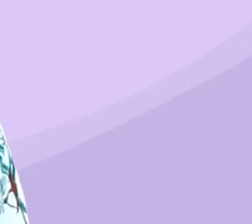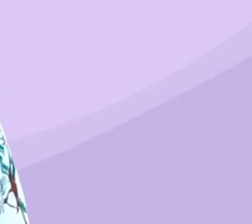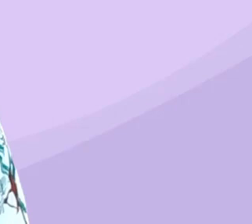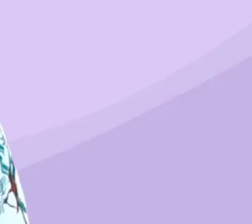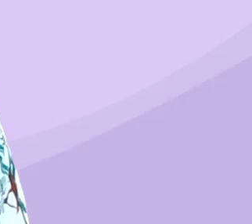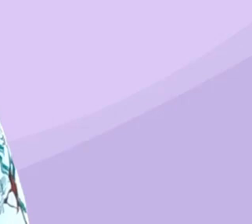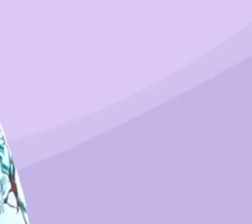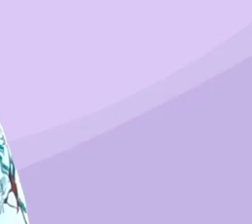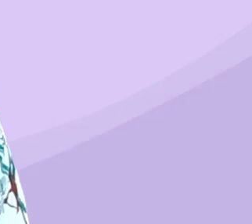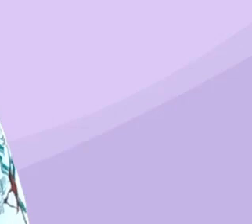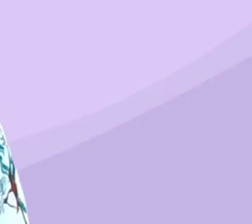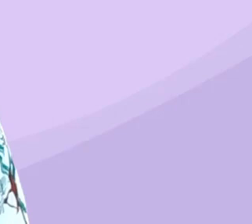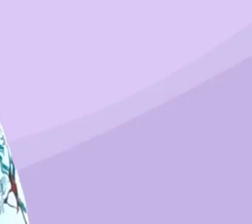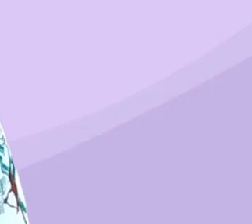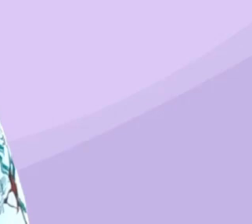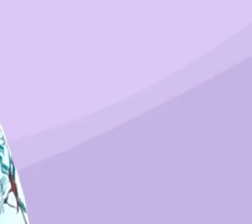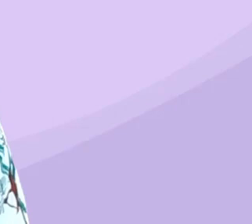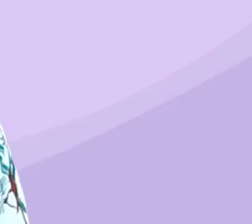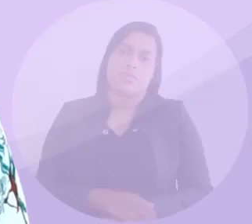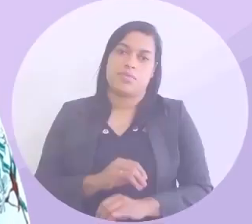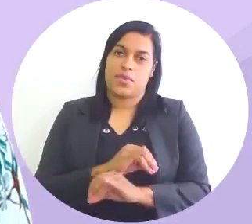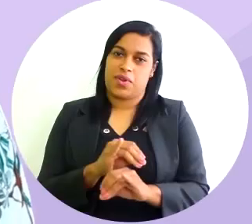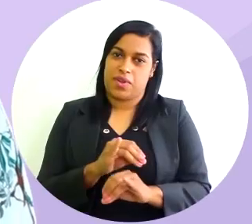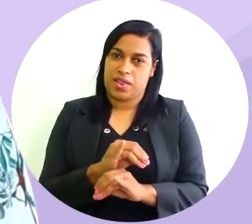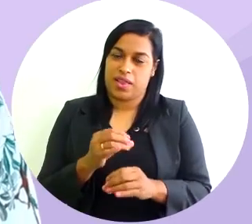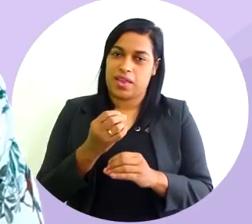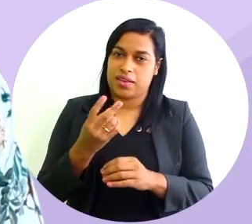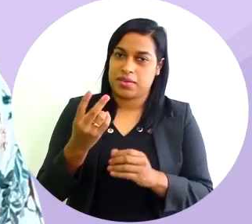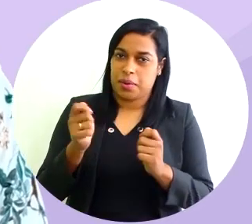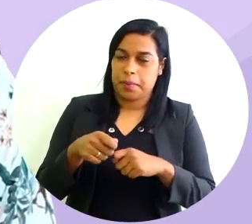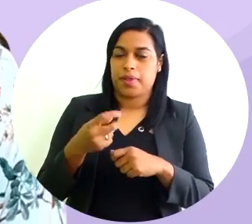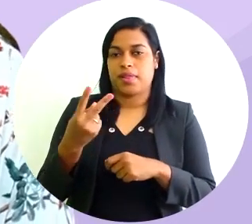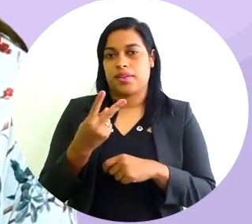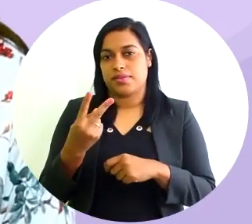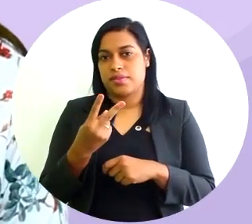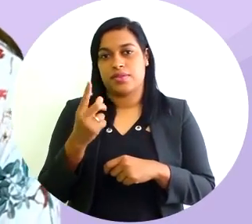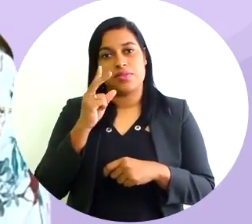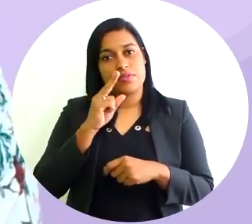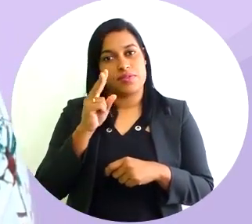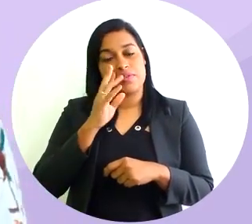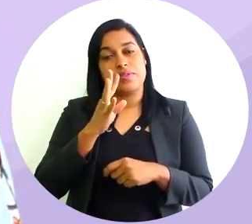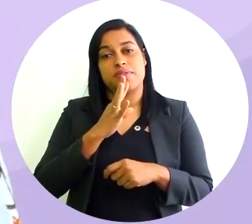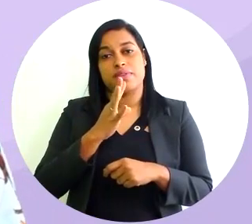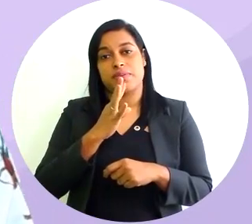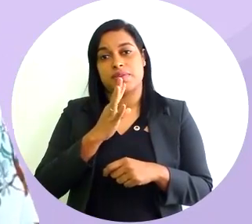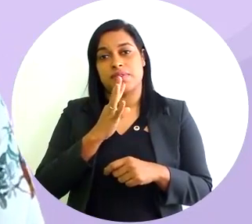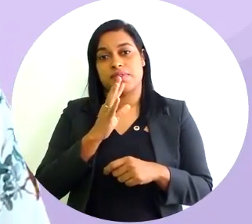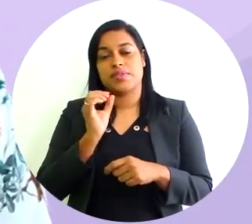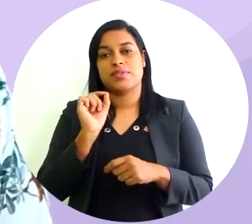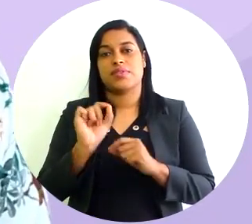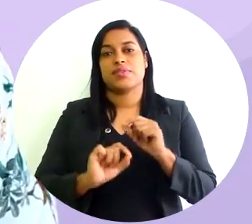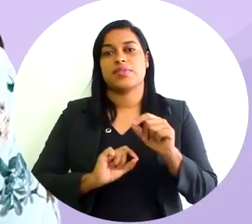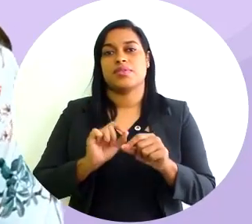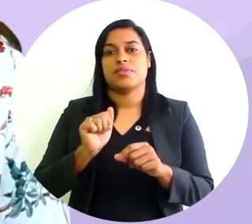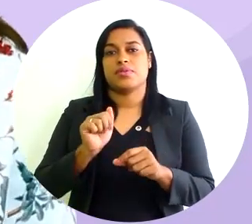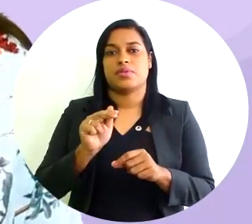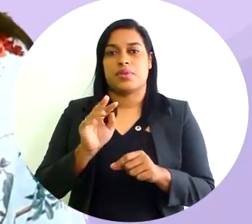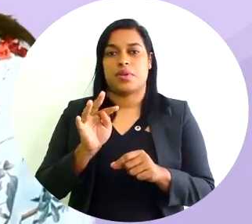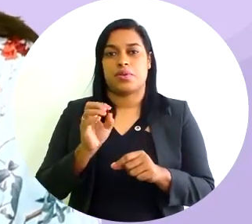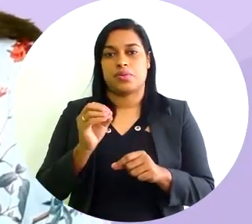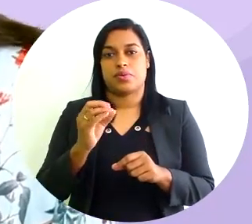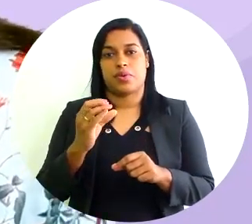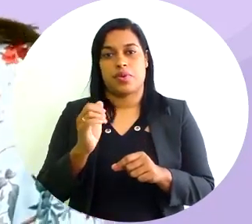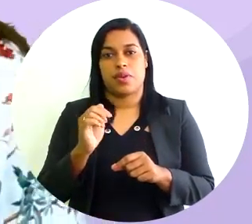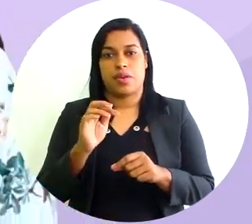flores, visto da cintura para cima. Caro estudante, na competência 2, você irá conhecer um pouco da interface